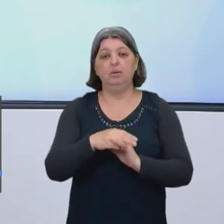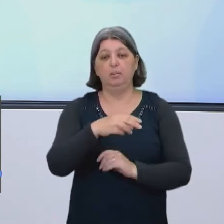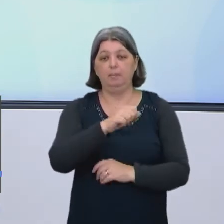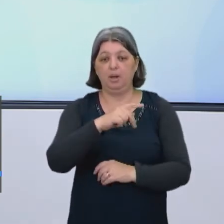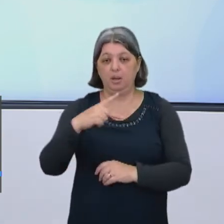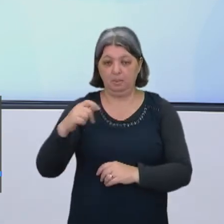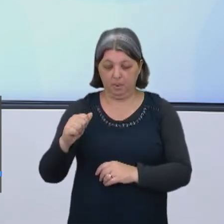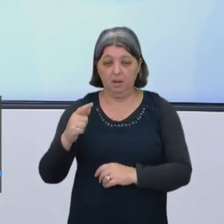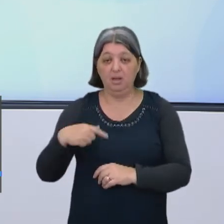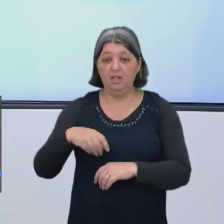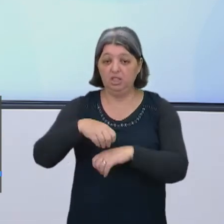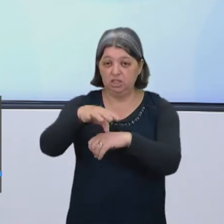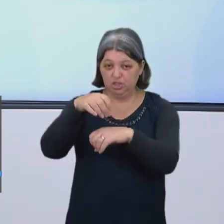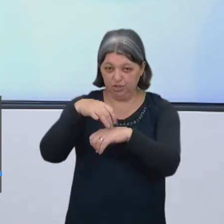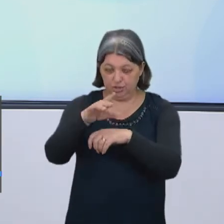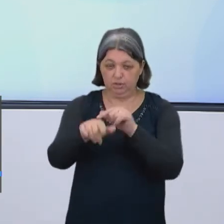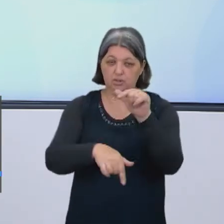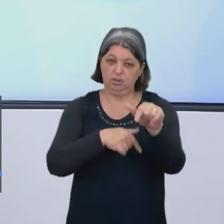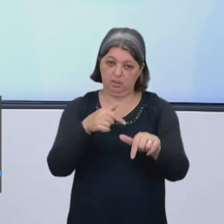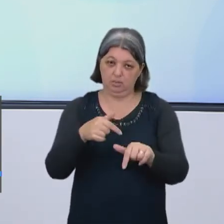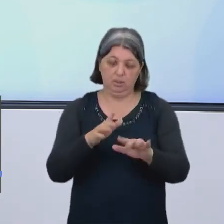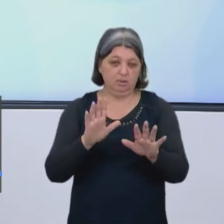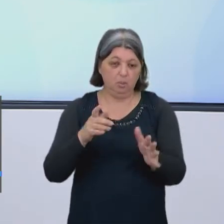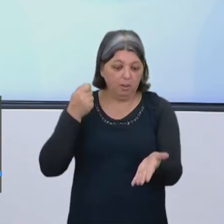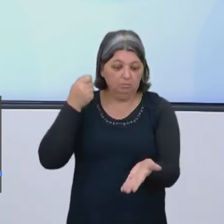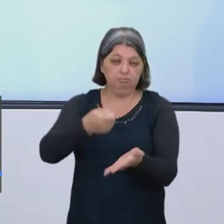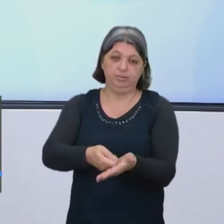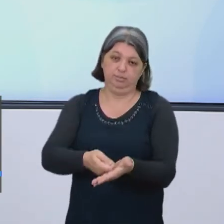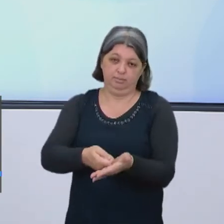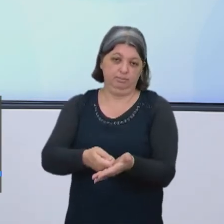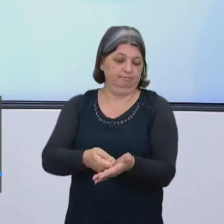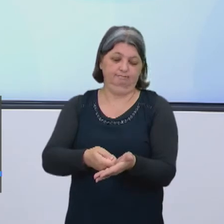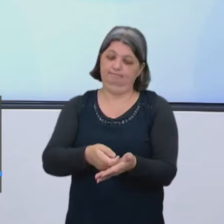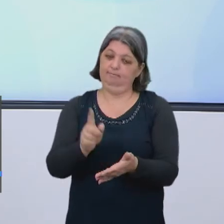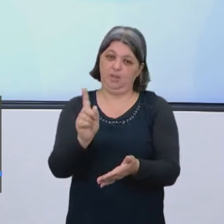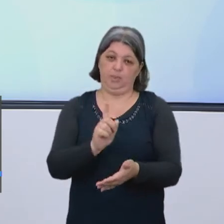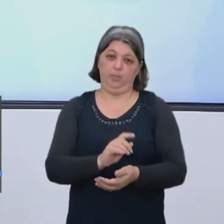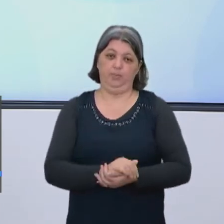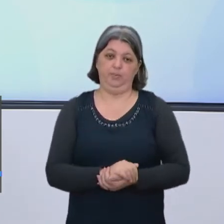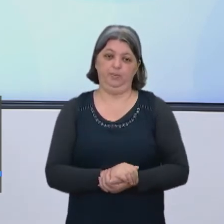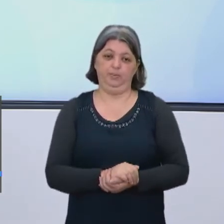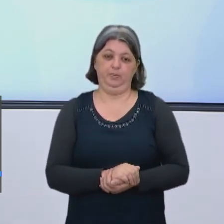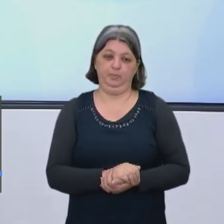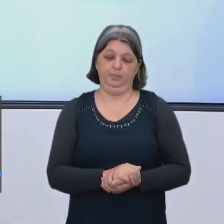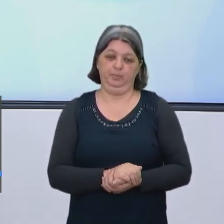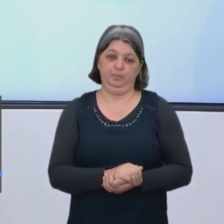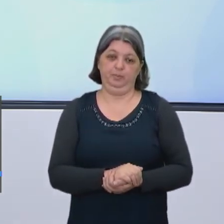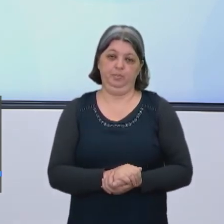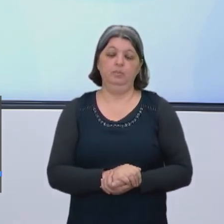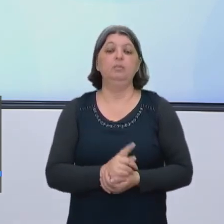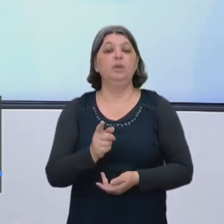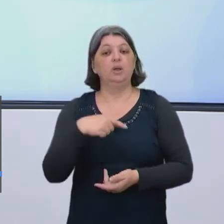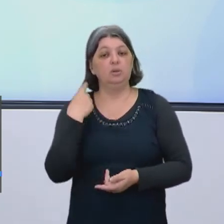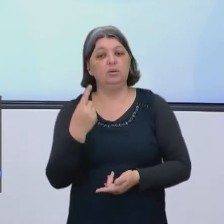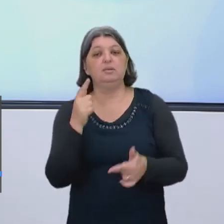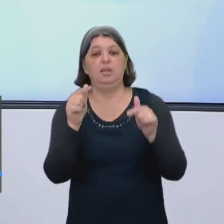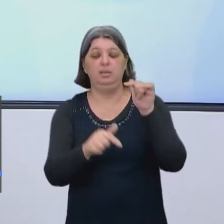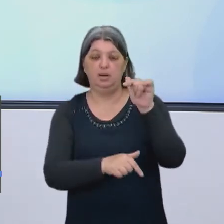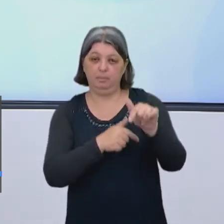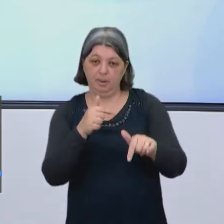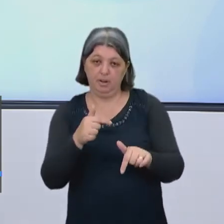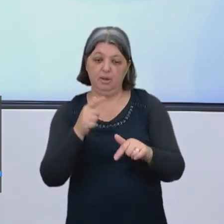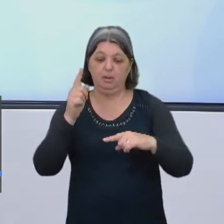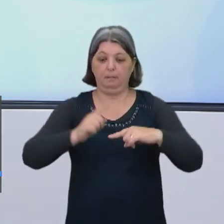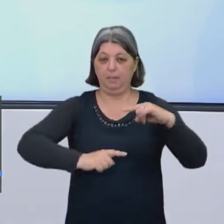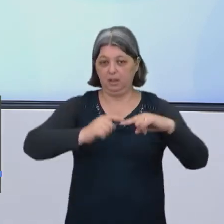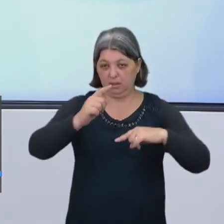são sugestões de trabalho, elas não são imposições de trabalho. Então, a gente vem aqui, trabalha o material